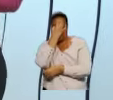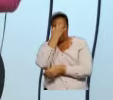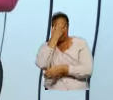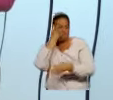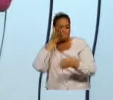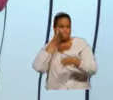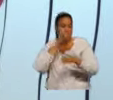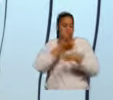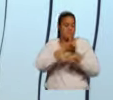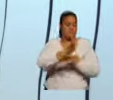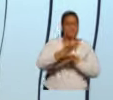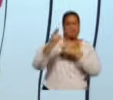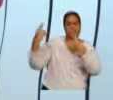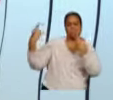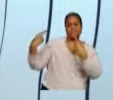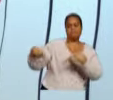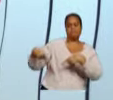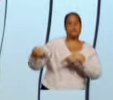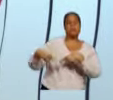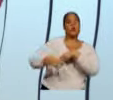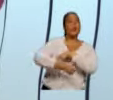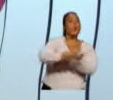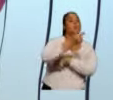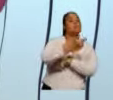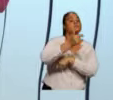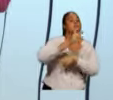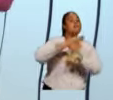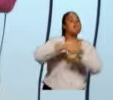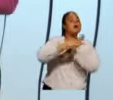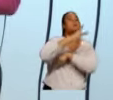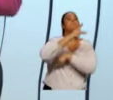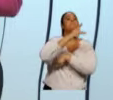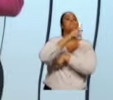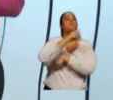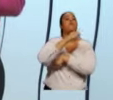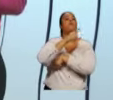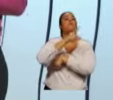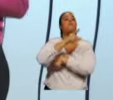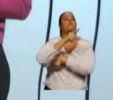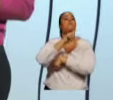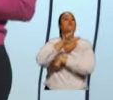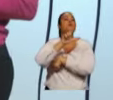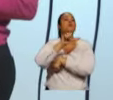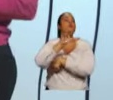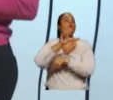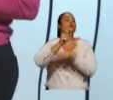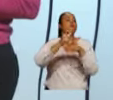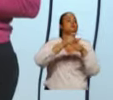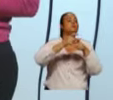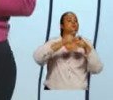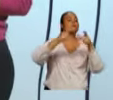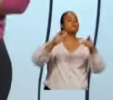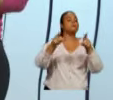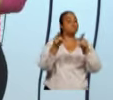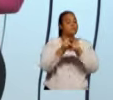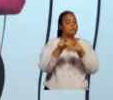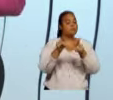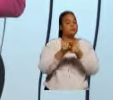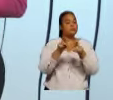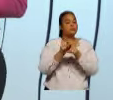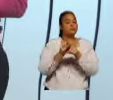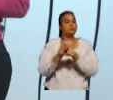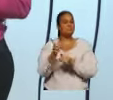mundial aí quando como segundo mais populoso já pleiteando o primeiro lugar do ranking